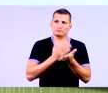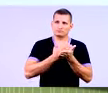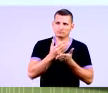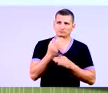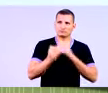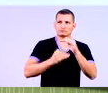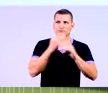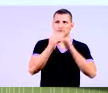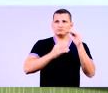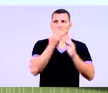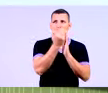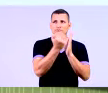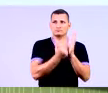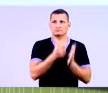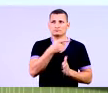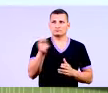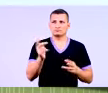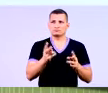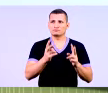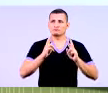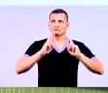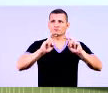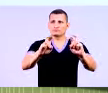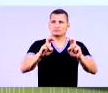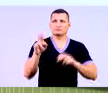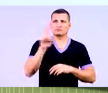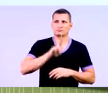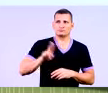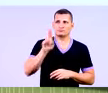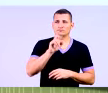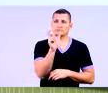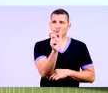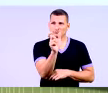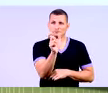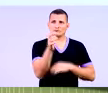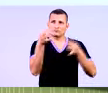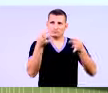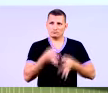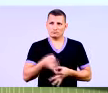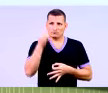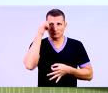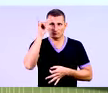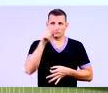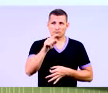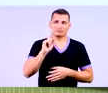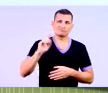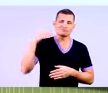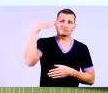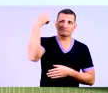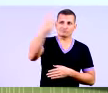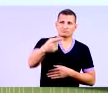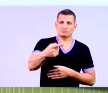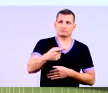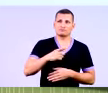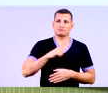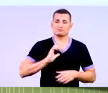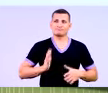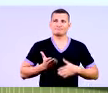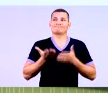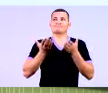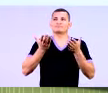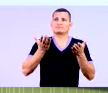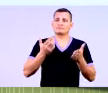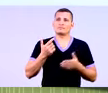problemas vão perceber que usar variável correta vai evitar que você lá na frente tem uma surpresa a eu